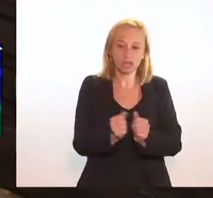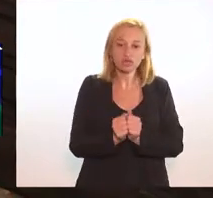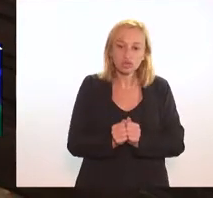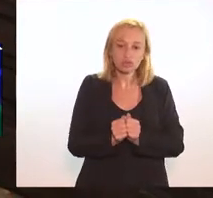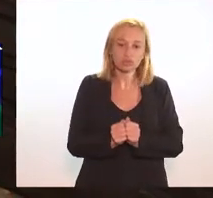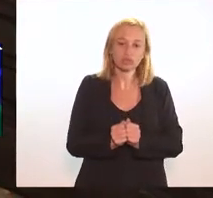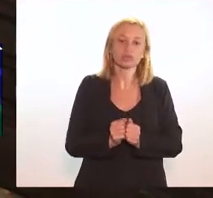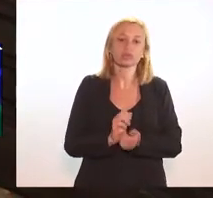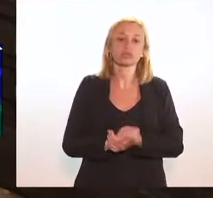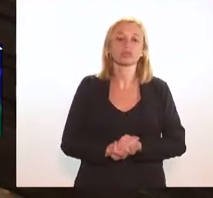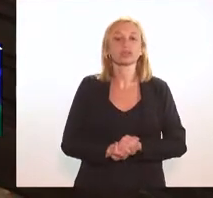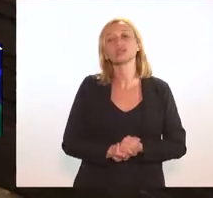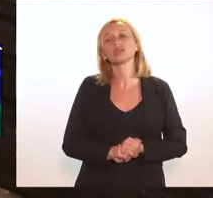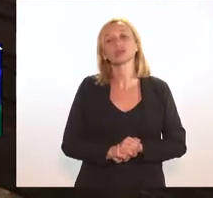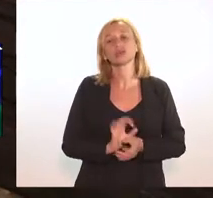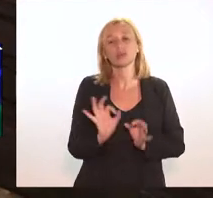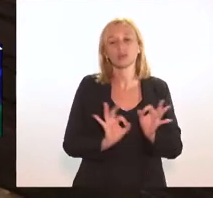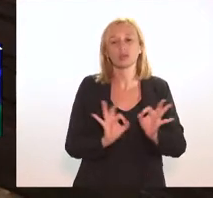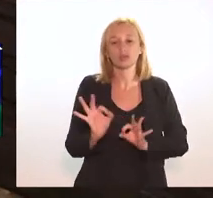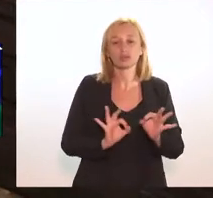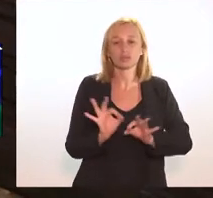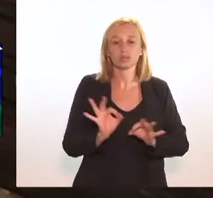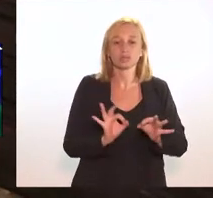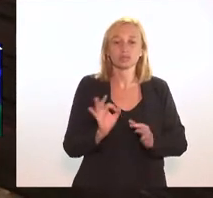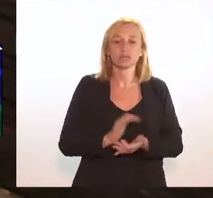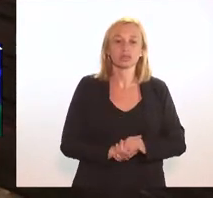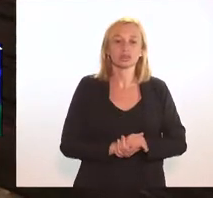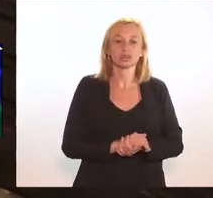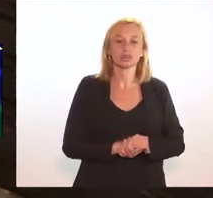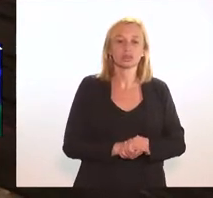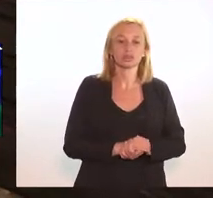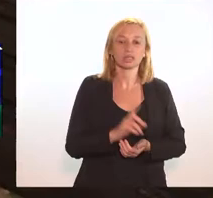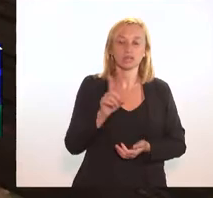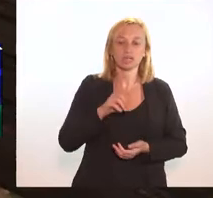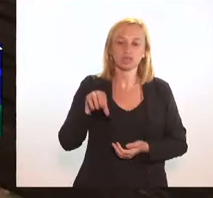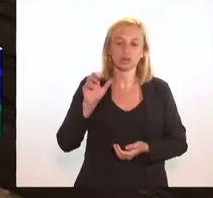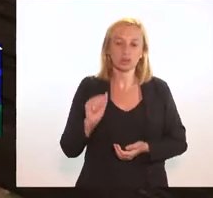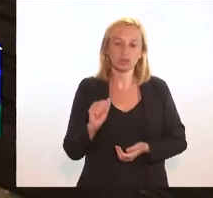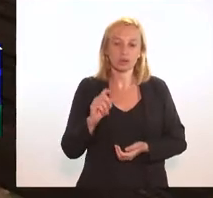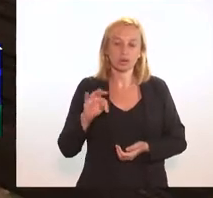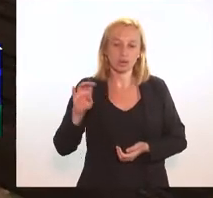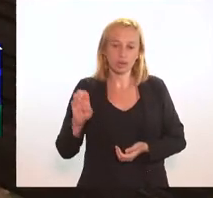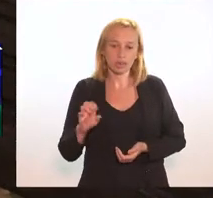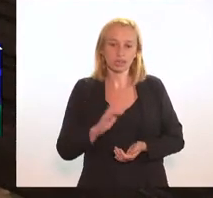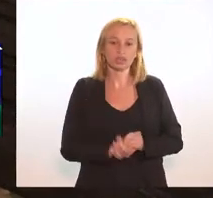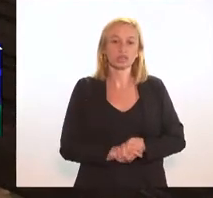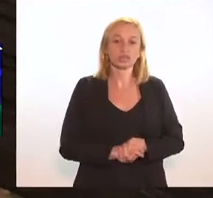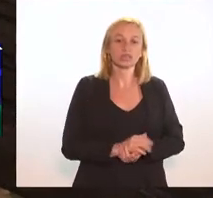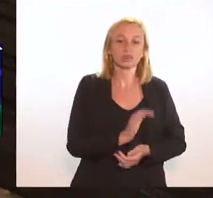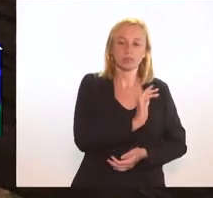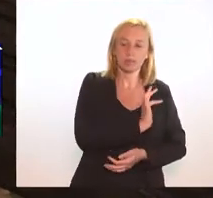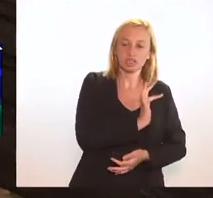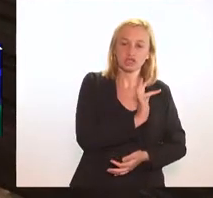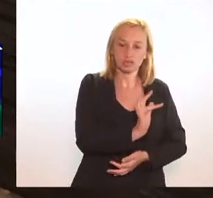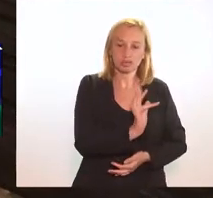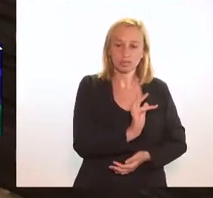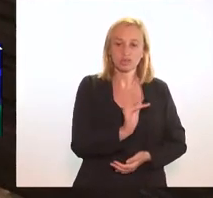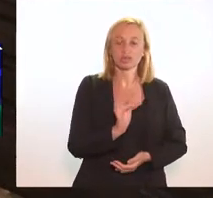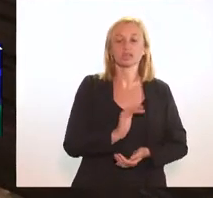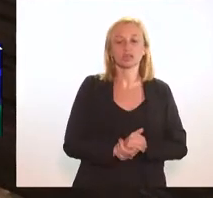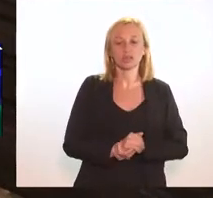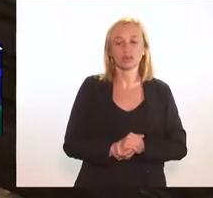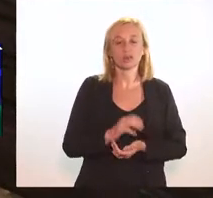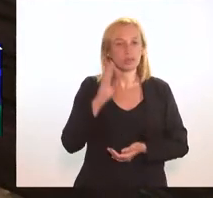enfim, organizar a partir da Zona Oeste, por exemplo, a Baixada Fluminense, é